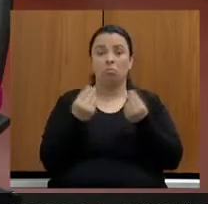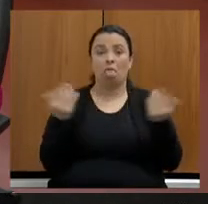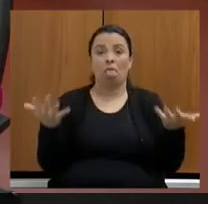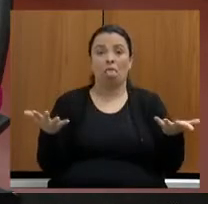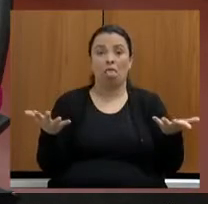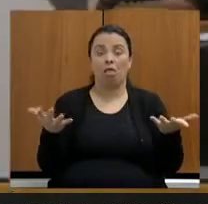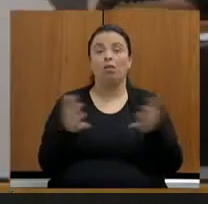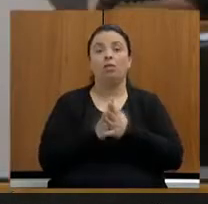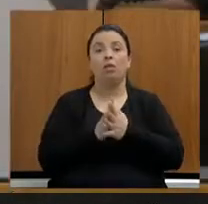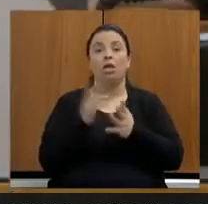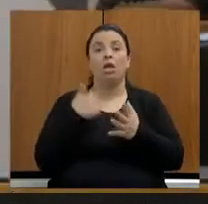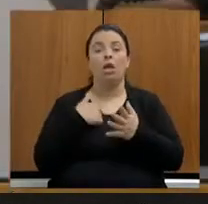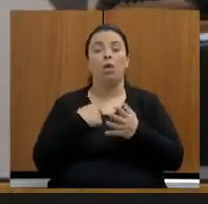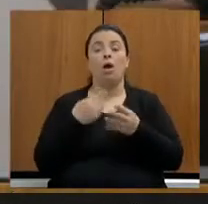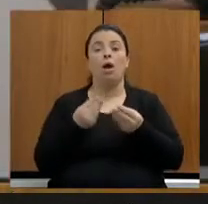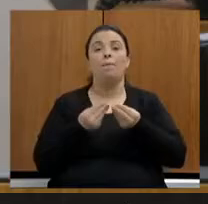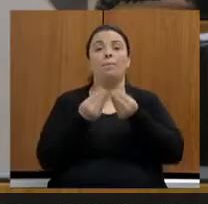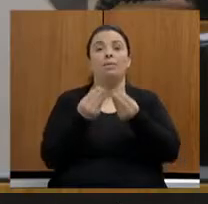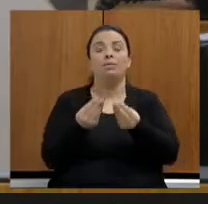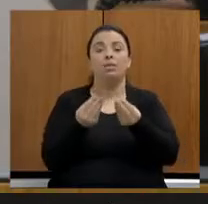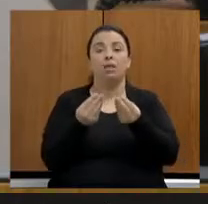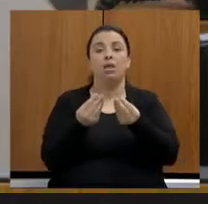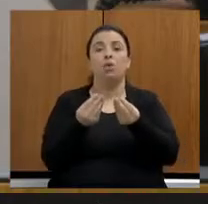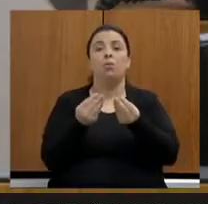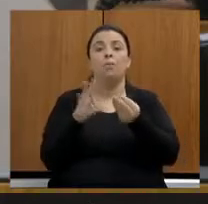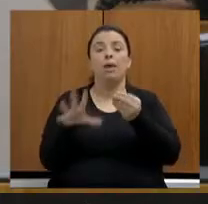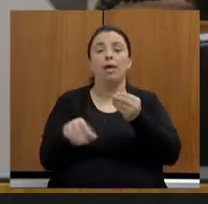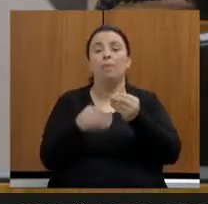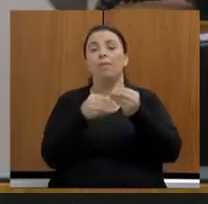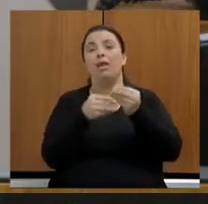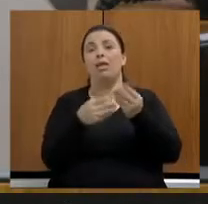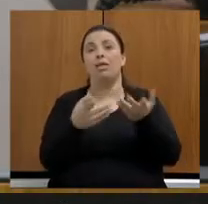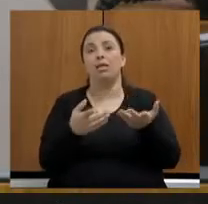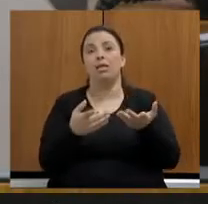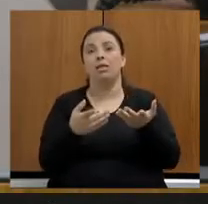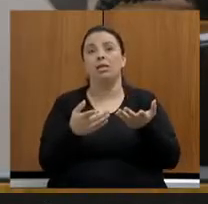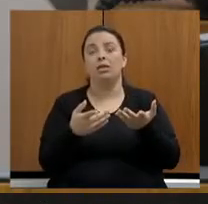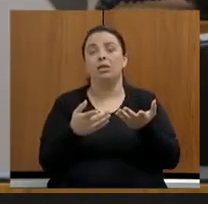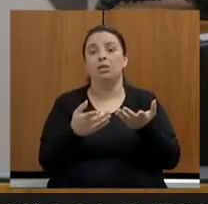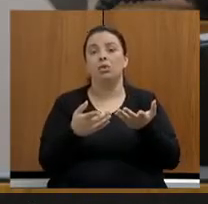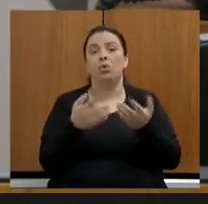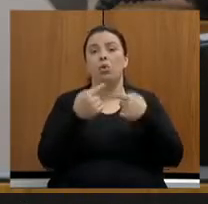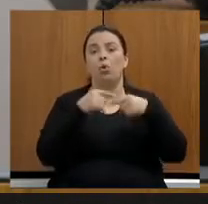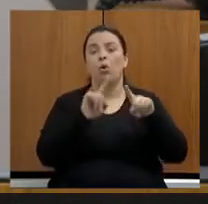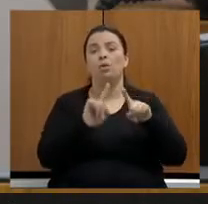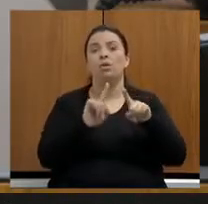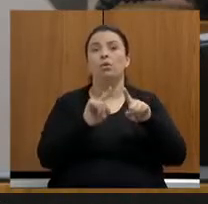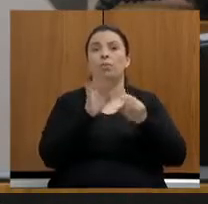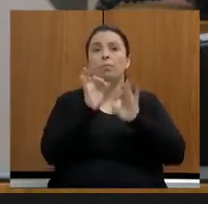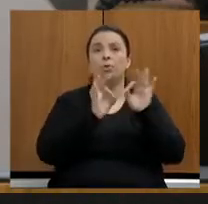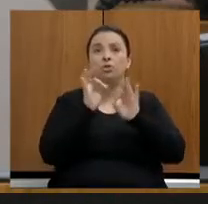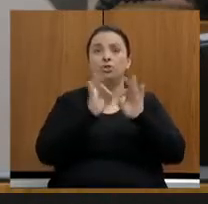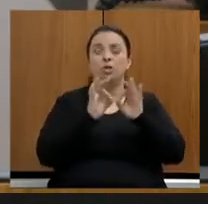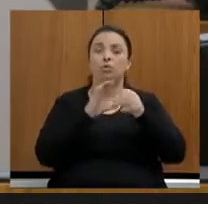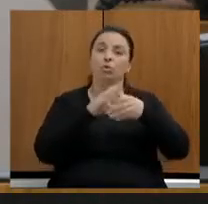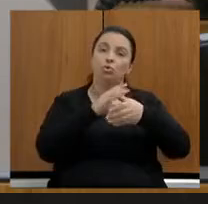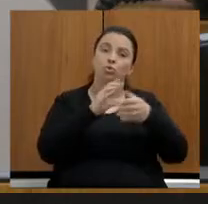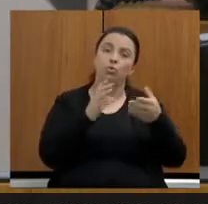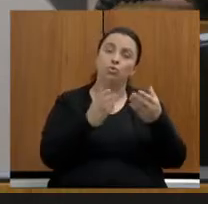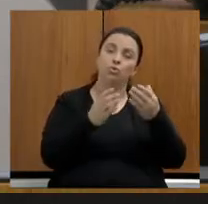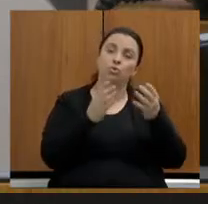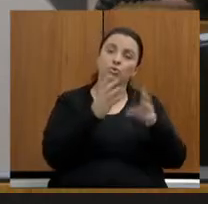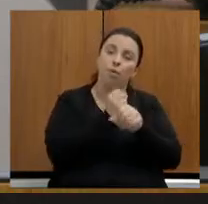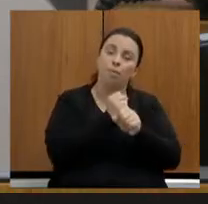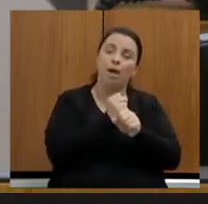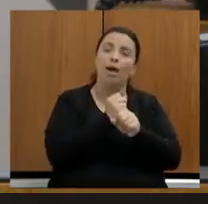utilizados por somar vossa excelência' defender o posição contrária à vossa excelência ganhou aí eu perdi secretária tá nos informando que